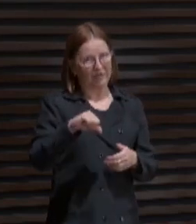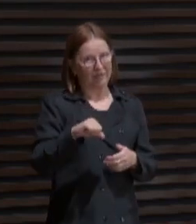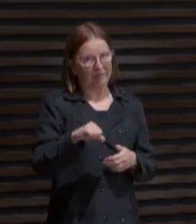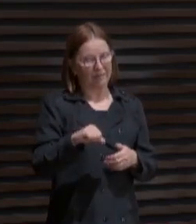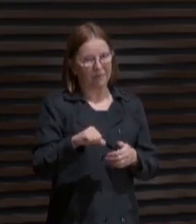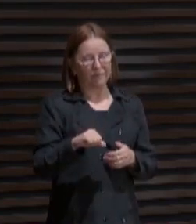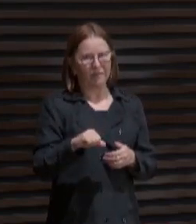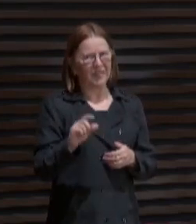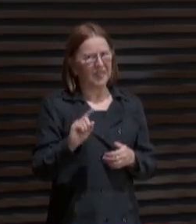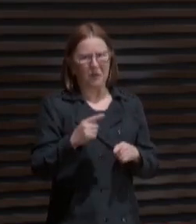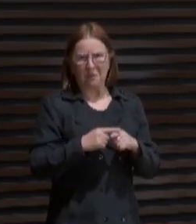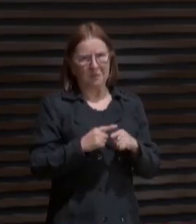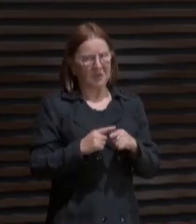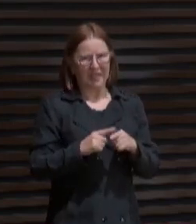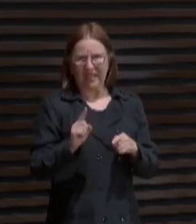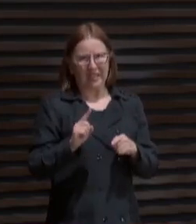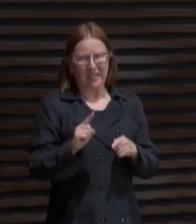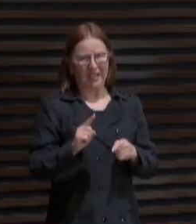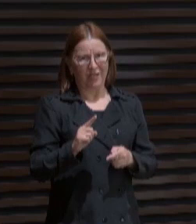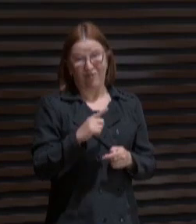não podemos concluir aqui,